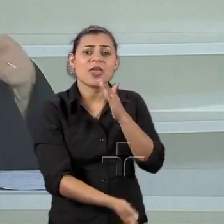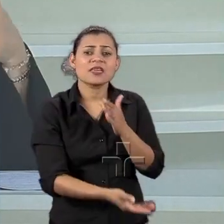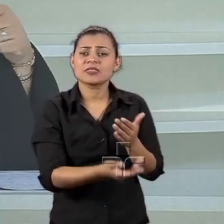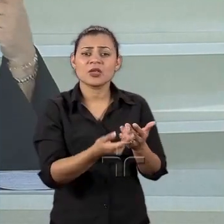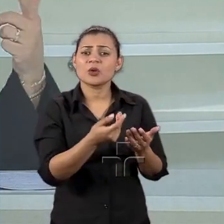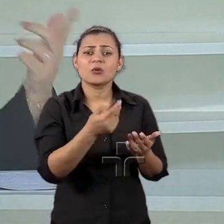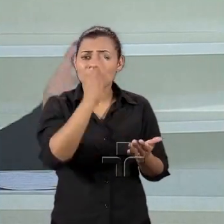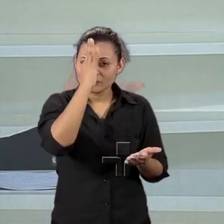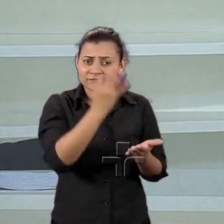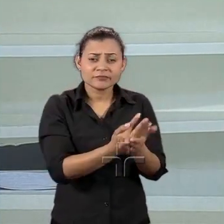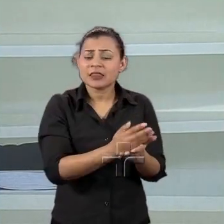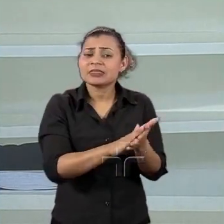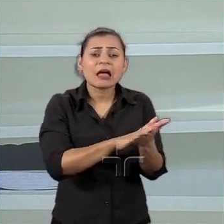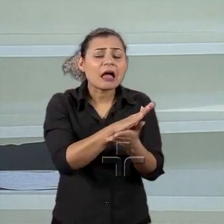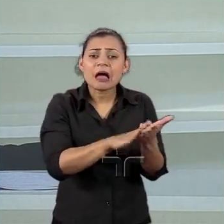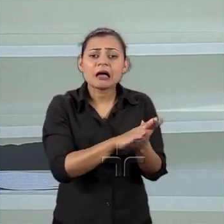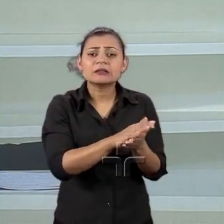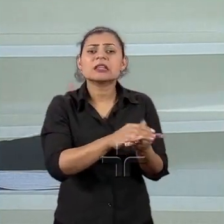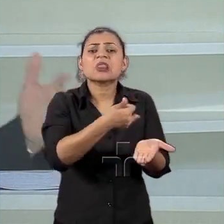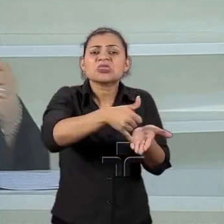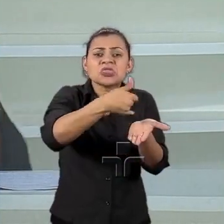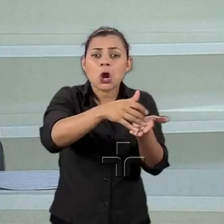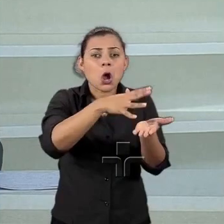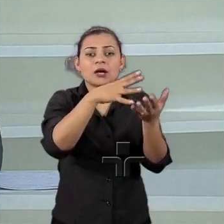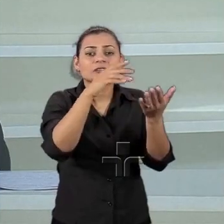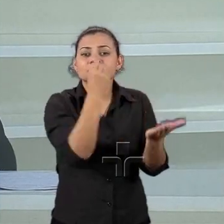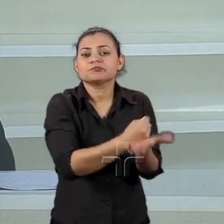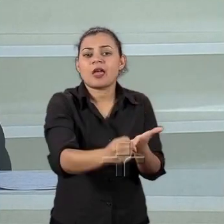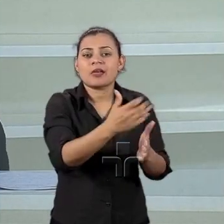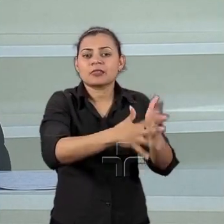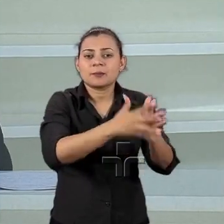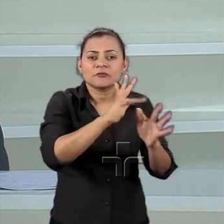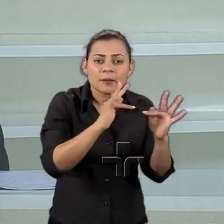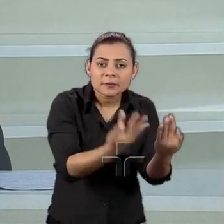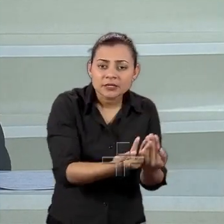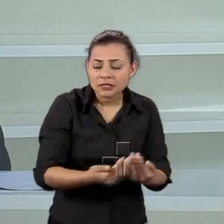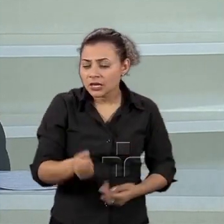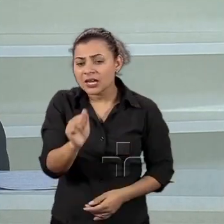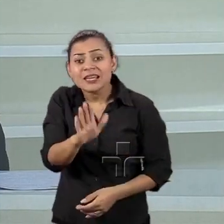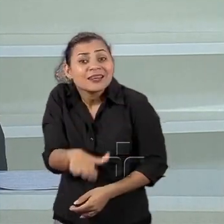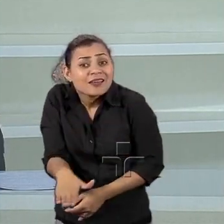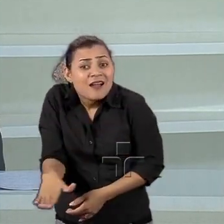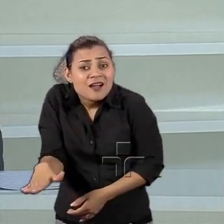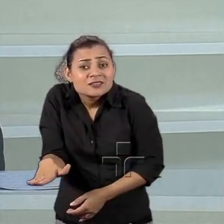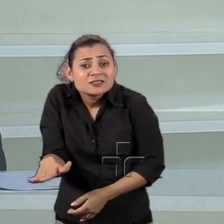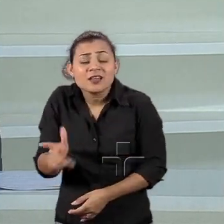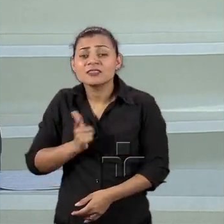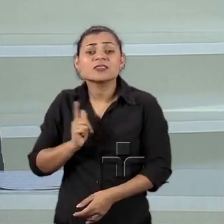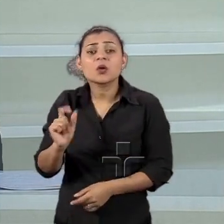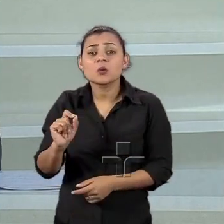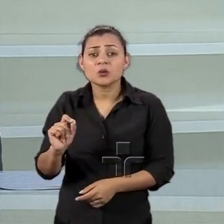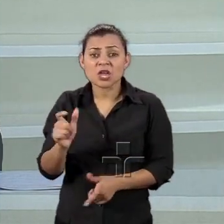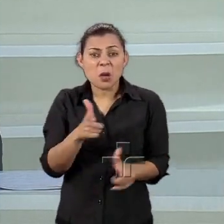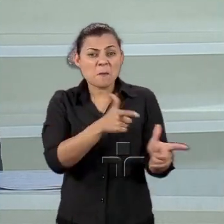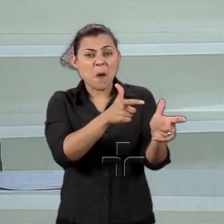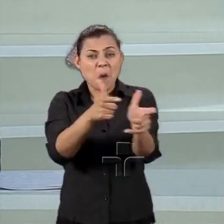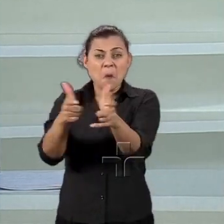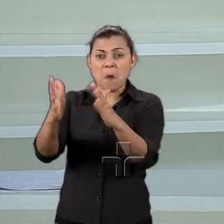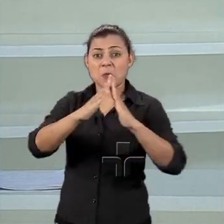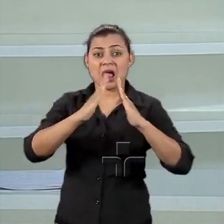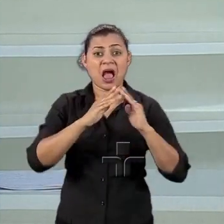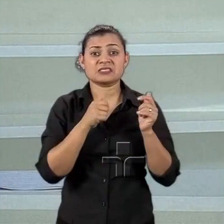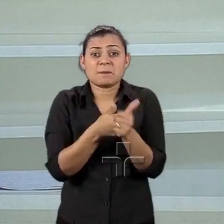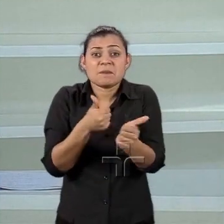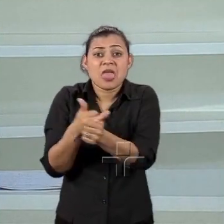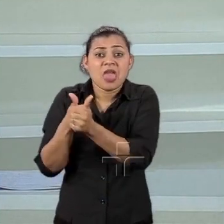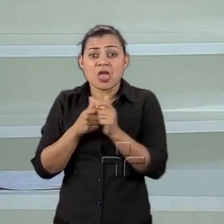com medo de perder os filhos para droga, crianças pequenas na primeira infância convivendo com um tiro voando para todo lado.